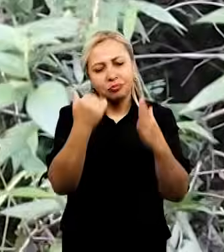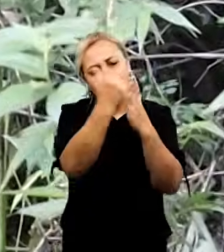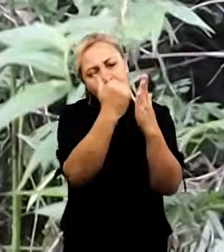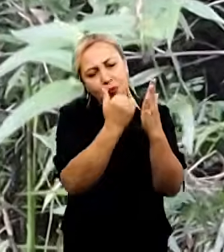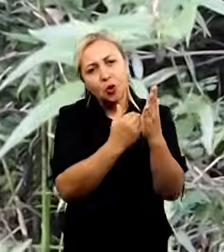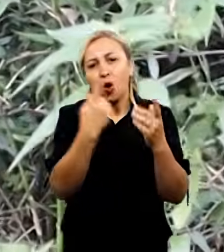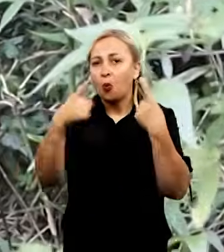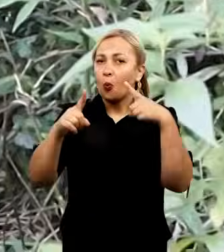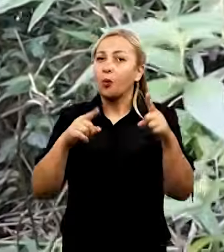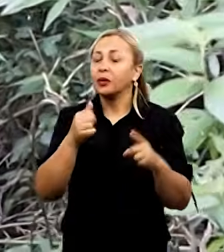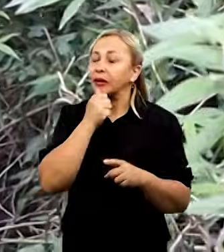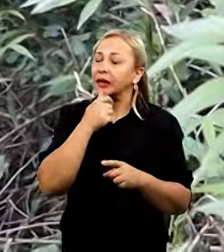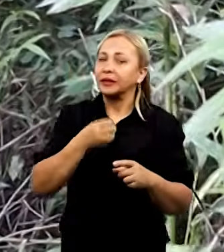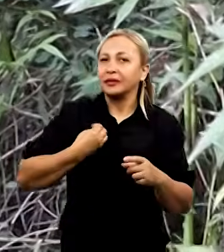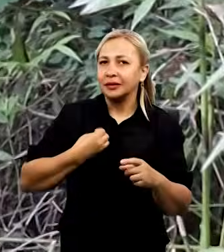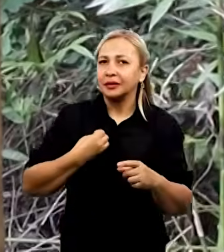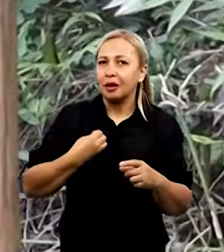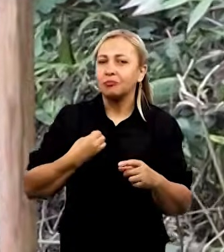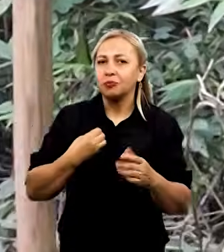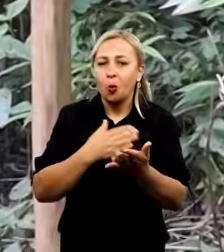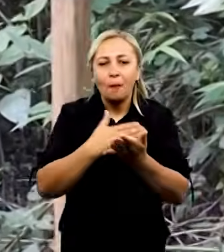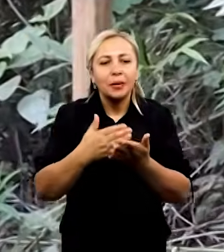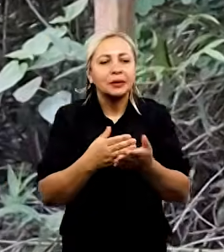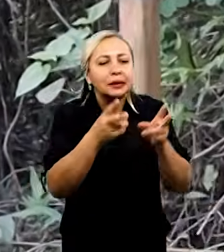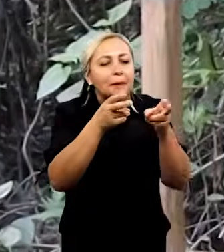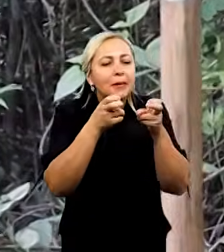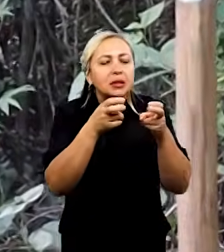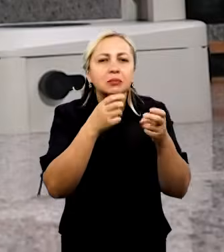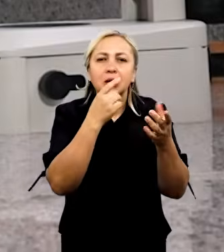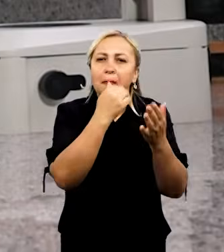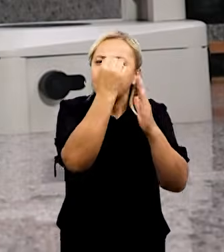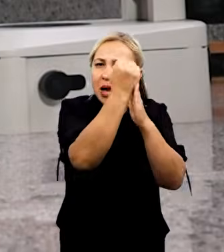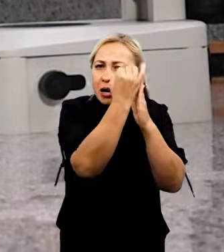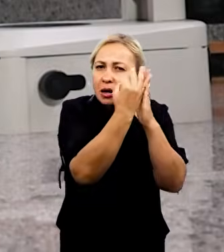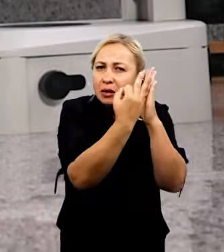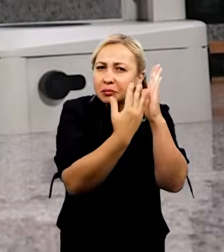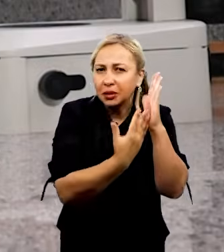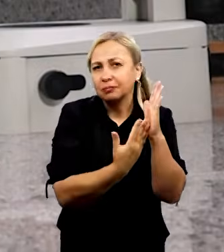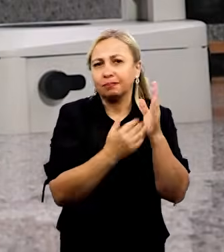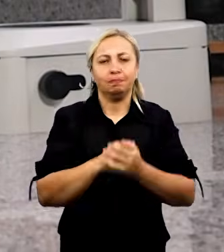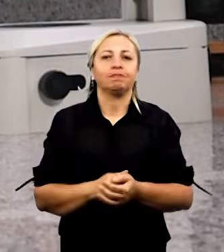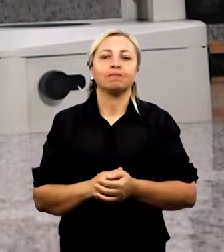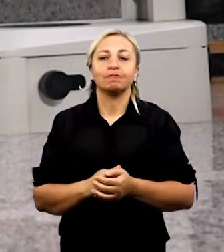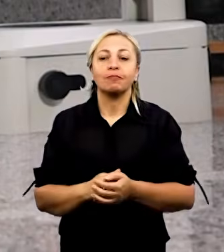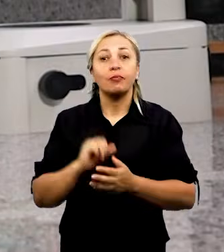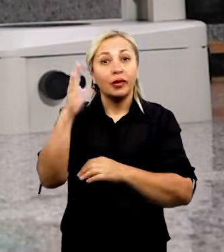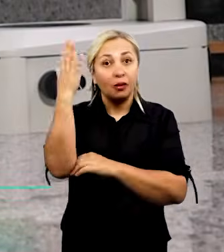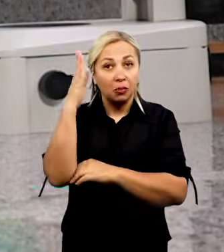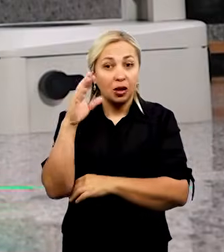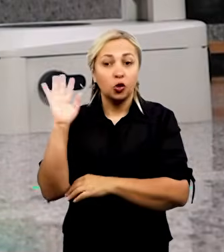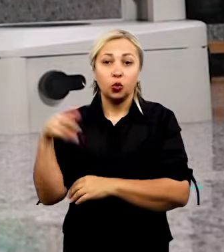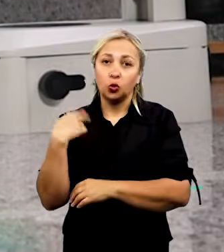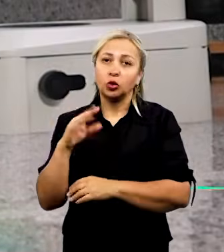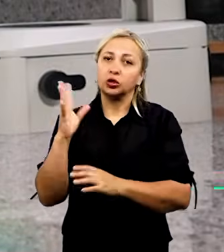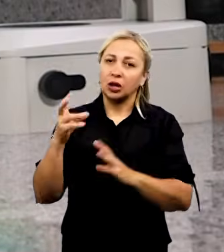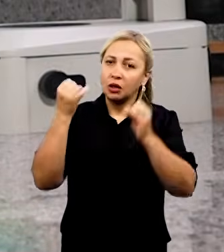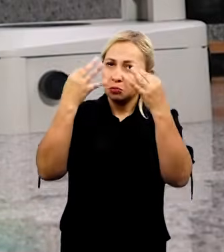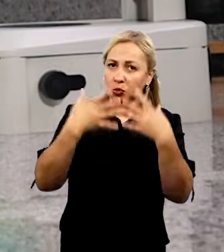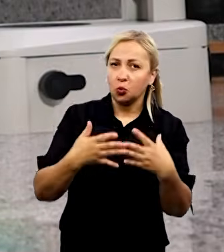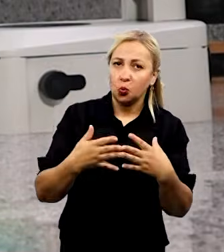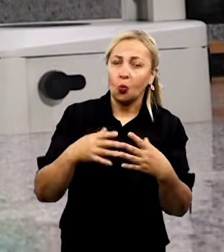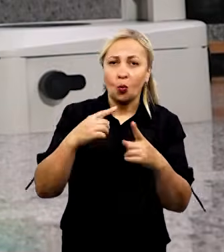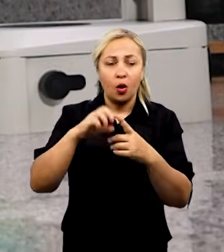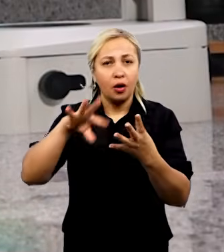outras estão em processo de descrição para divulgação científica. A espécie que a gente descreveu aqui, de Cruz das